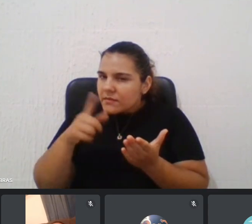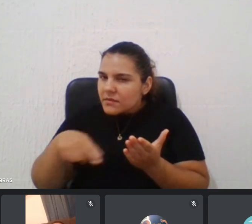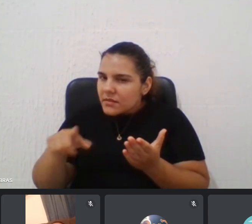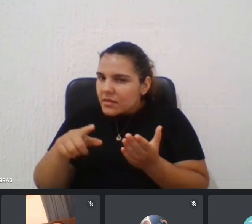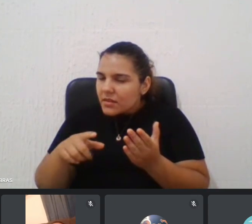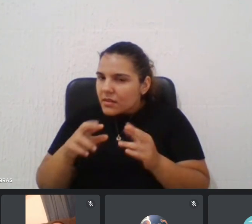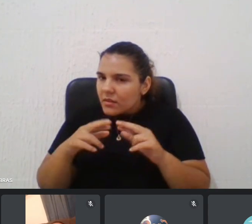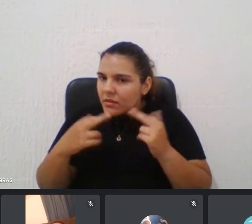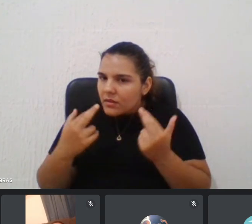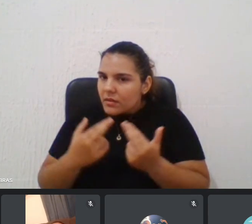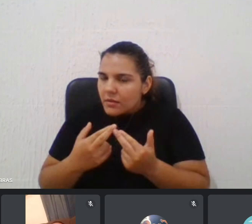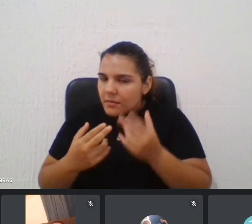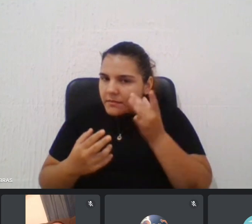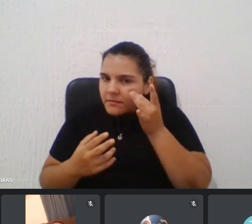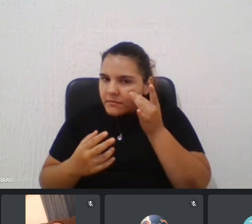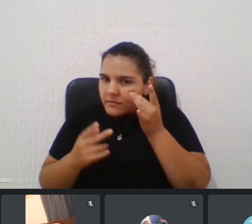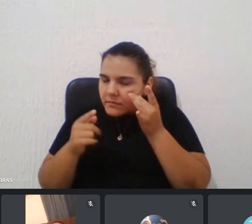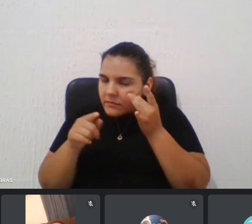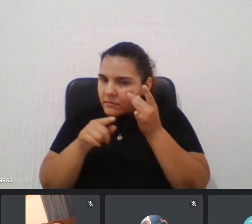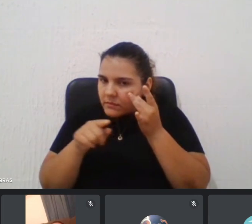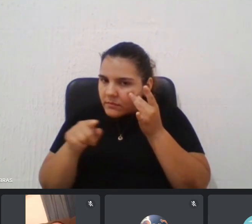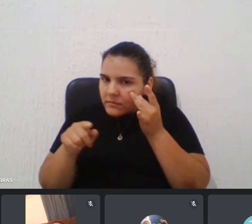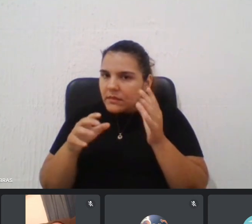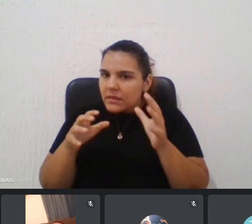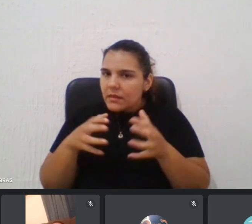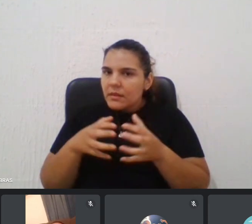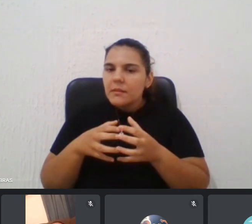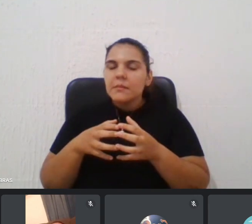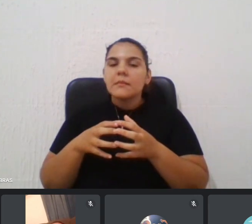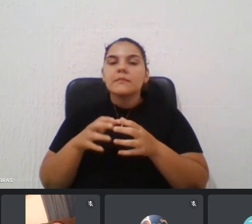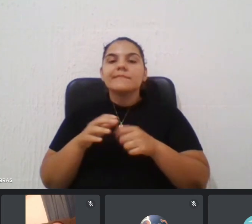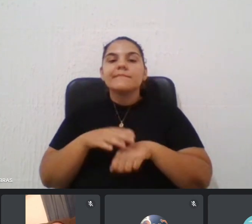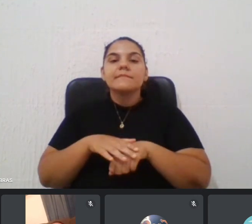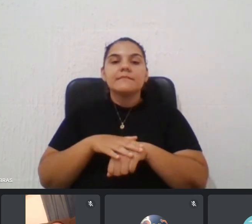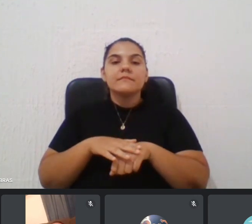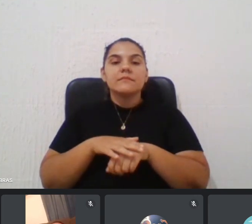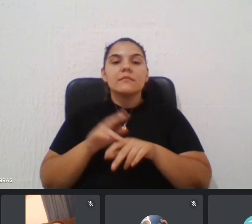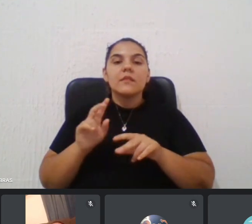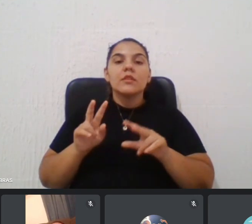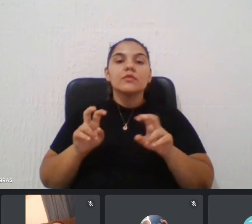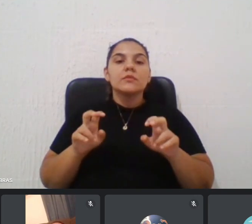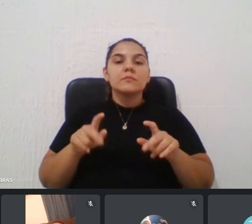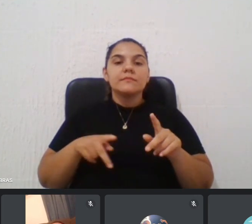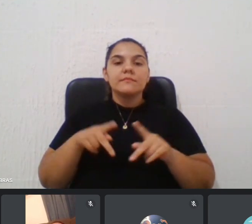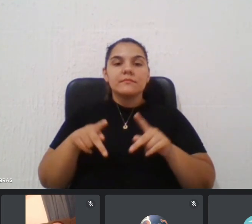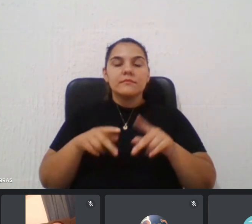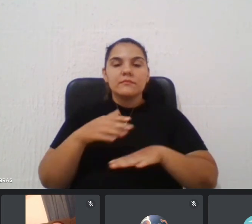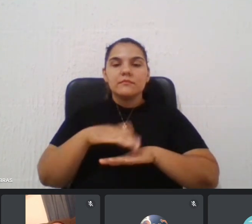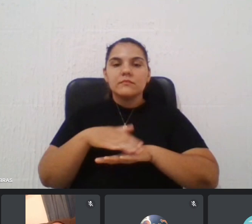e a sua equipe, para a gente discutir algumas questões da própria rua, além da lei Paulo Gustavo, beleza?